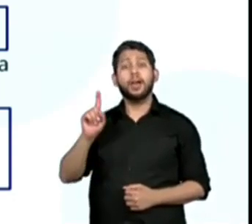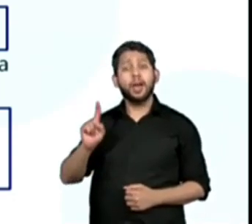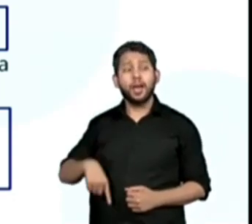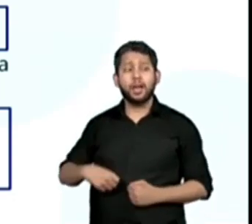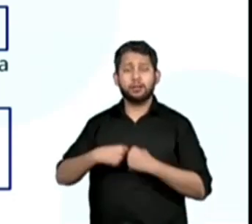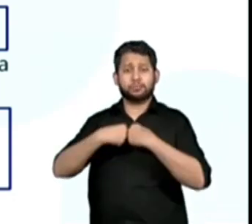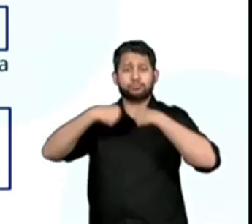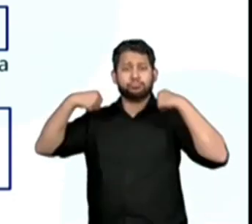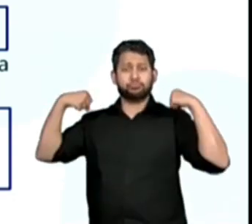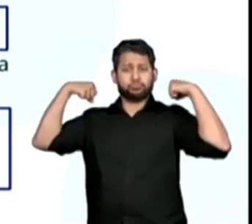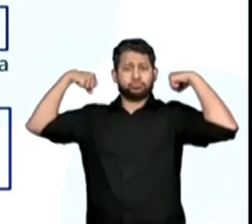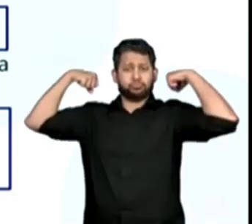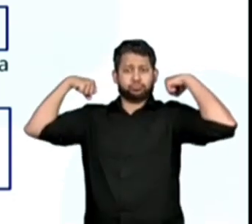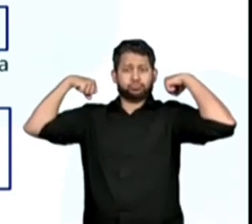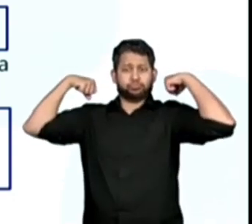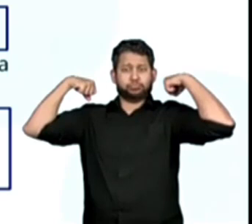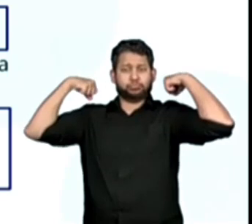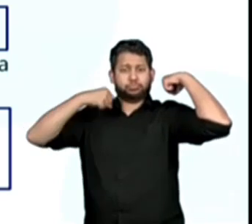musculoso.